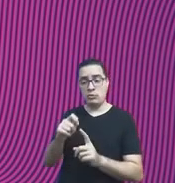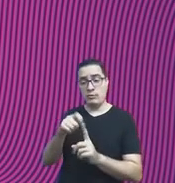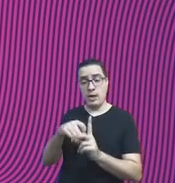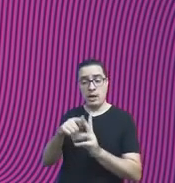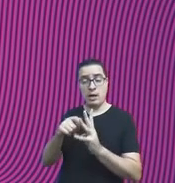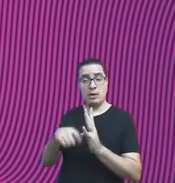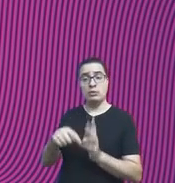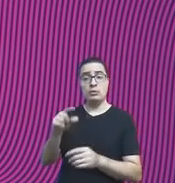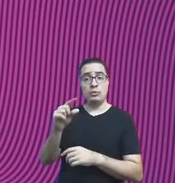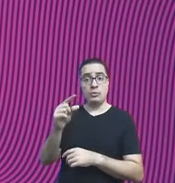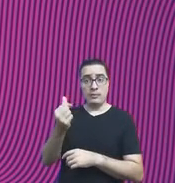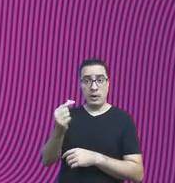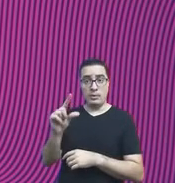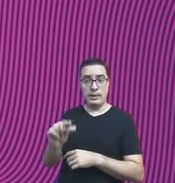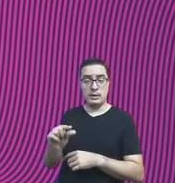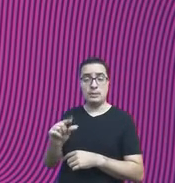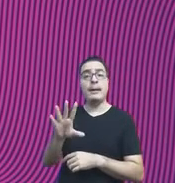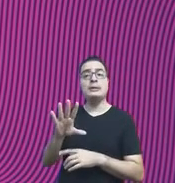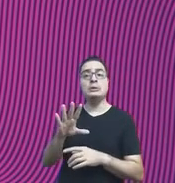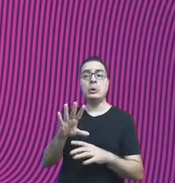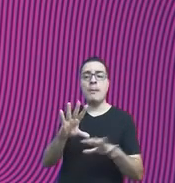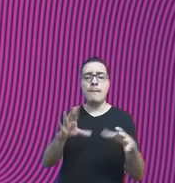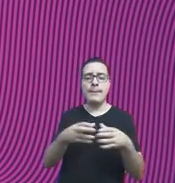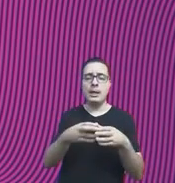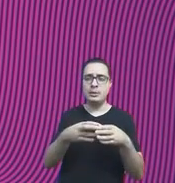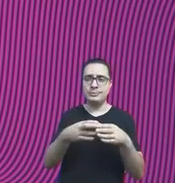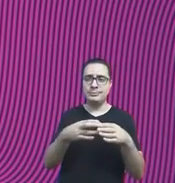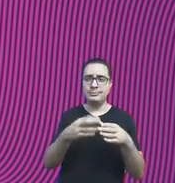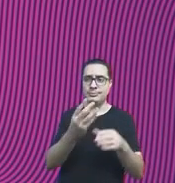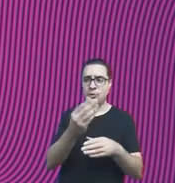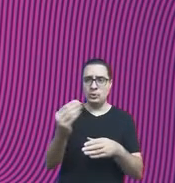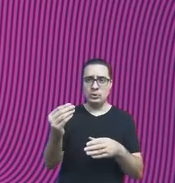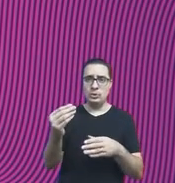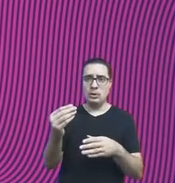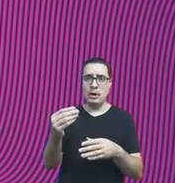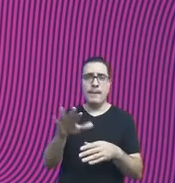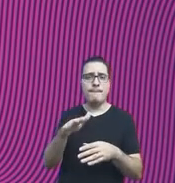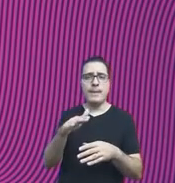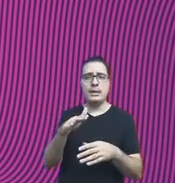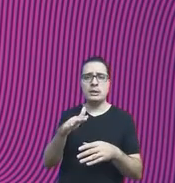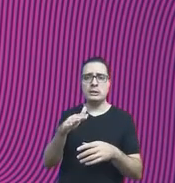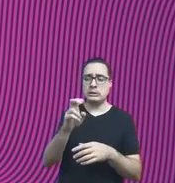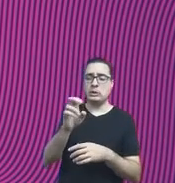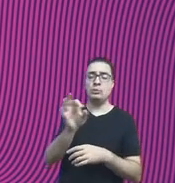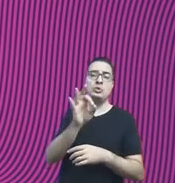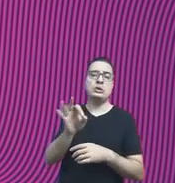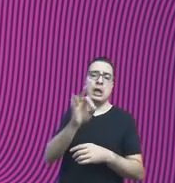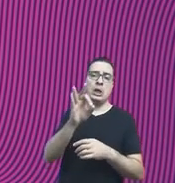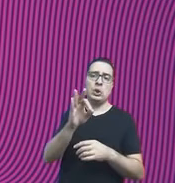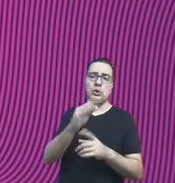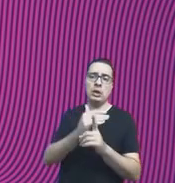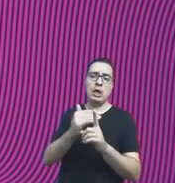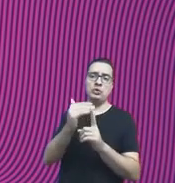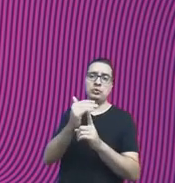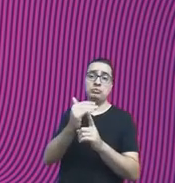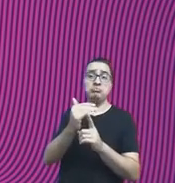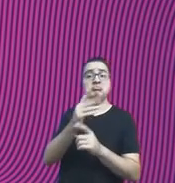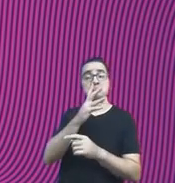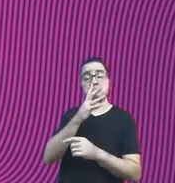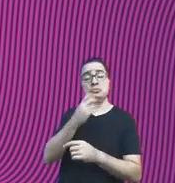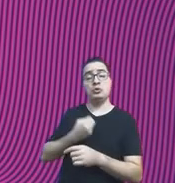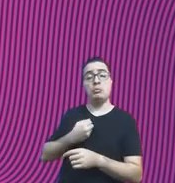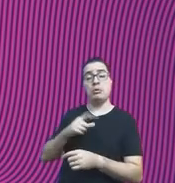no plano coletivo, a média de reajuste ficou, até agora, está abaixo de 5%, que é um patamar historicamente baixo.